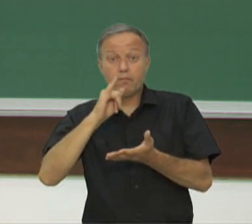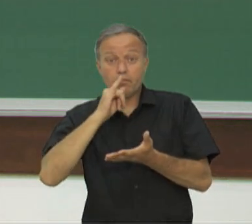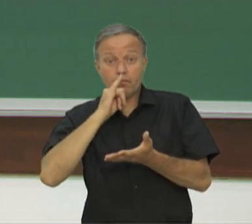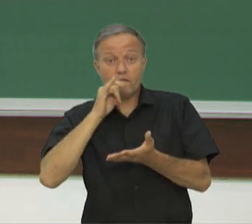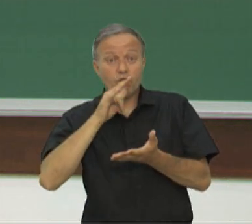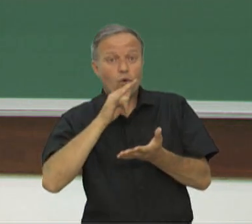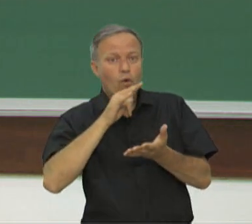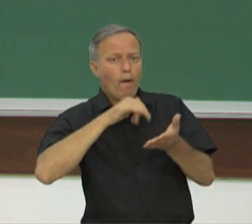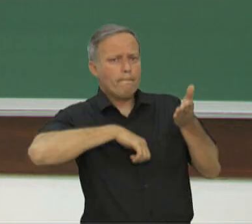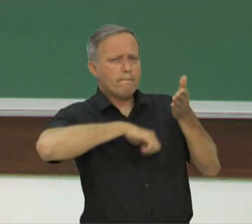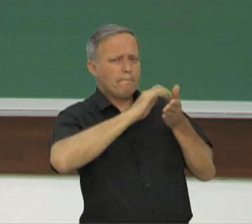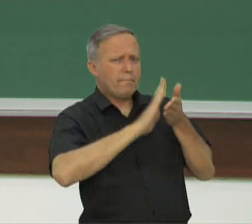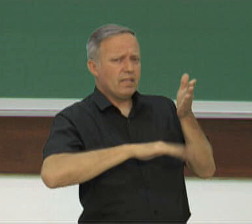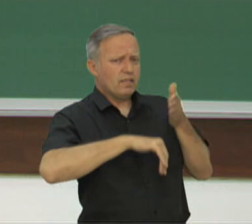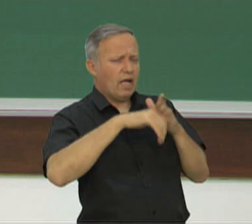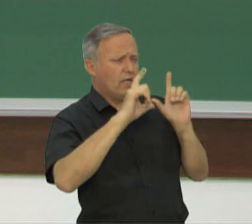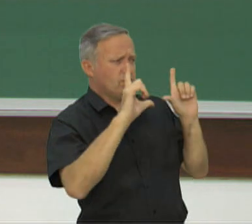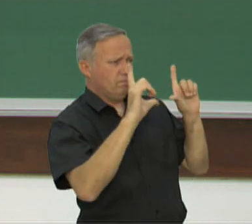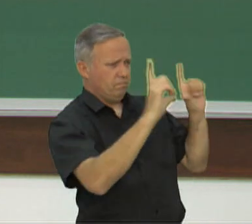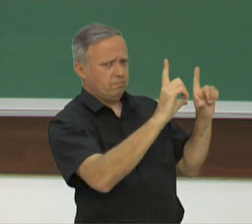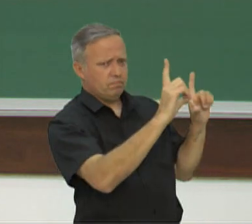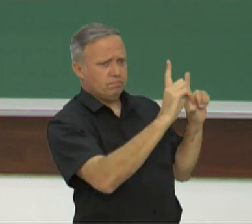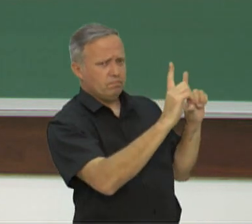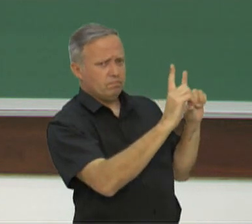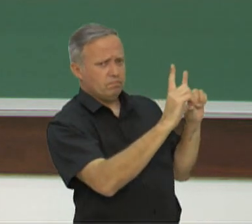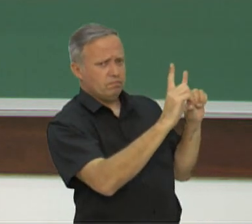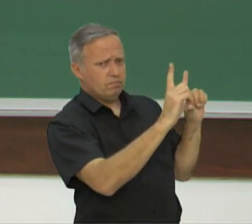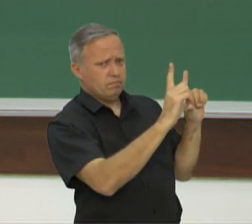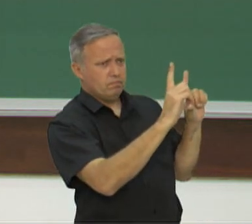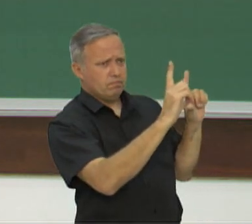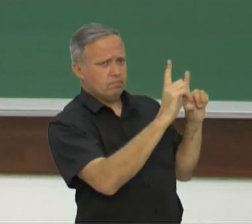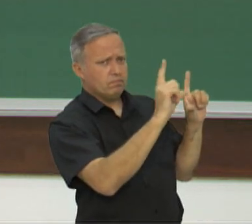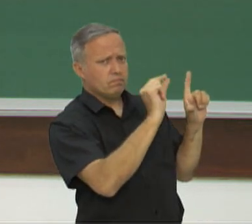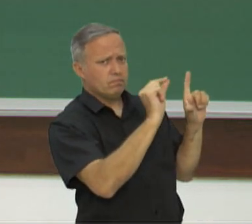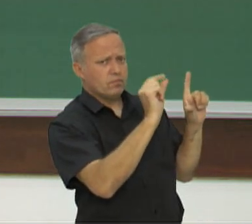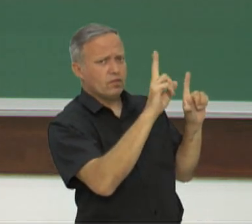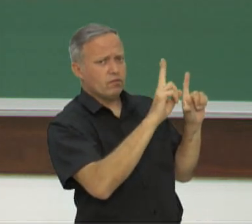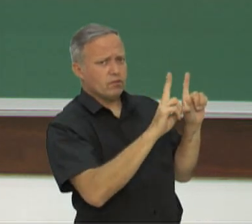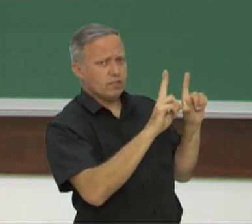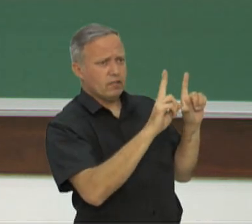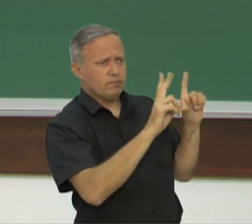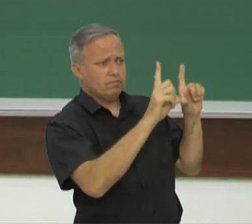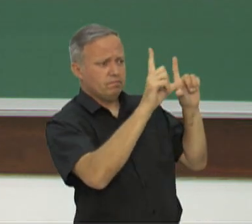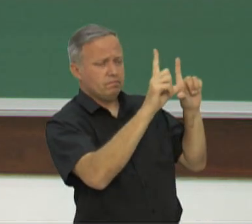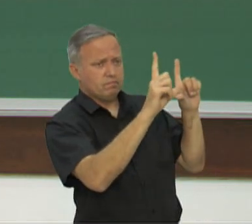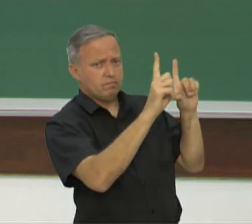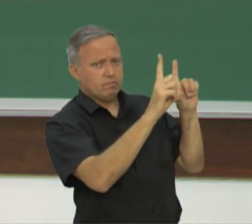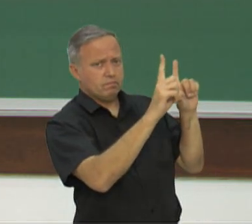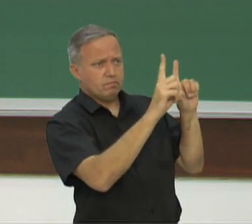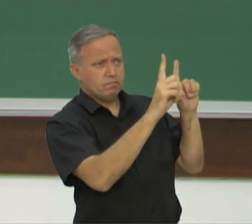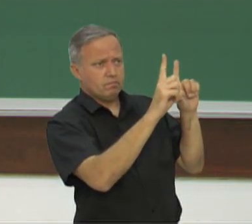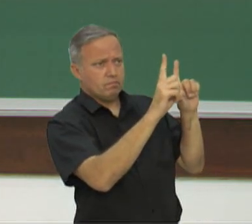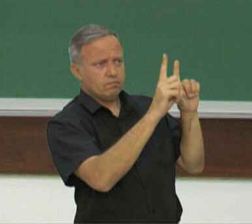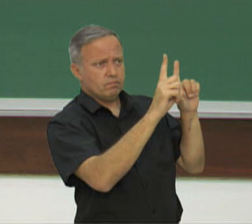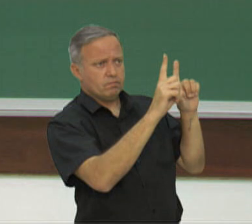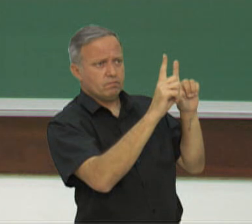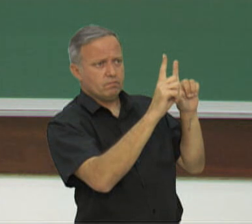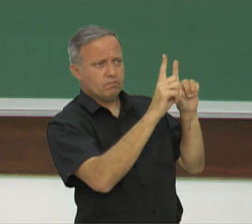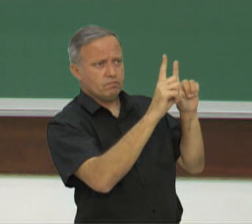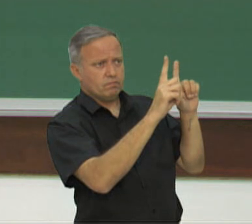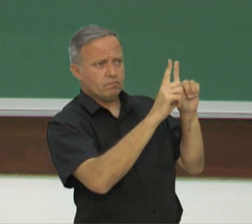tela, um quadro, pintar um quadro, qual é o suporte? Aonde é que eu estou fazendo minha pintura?